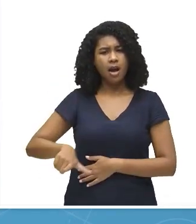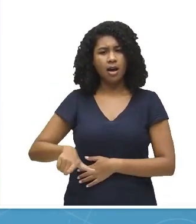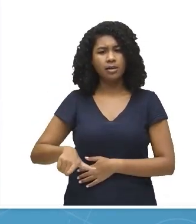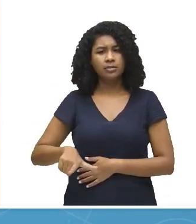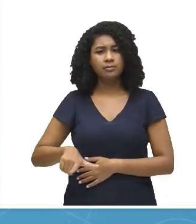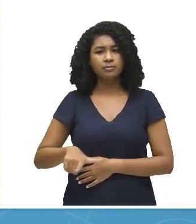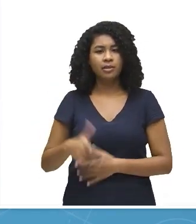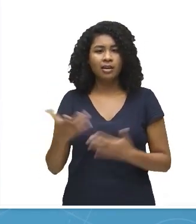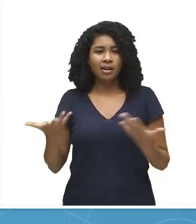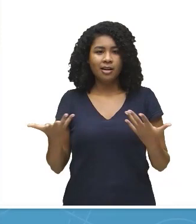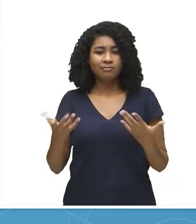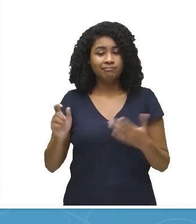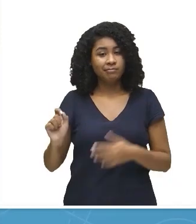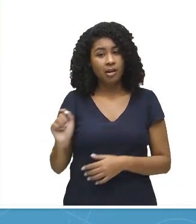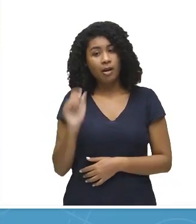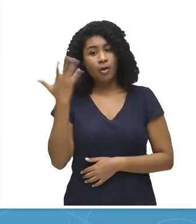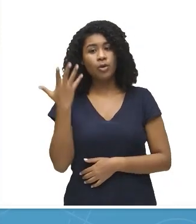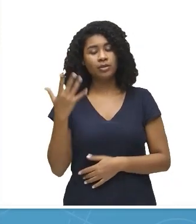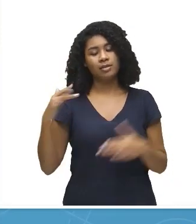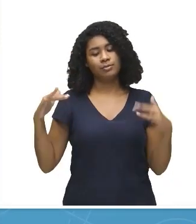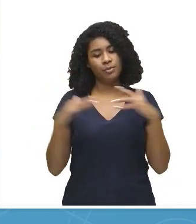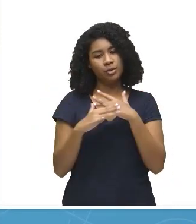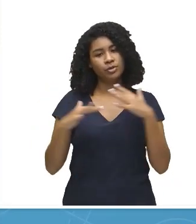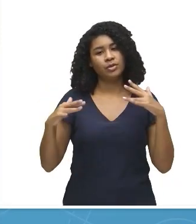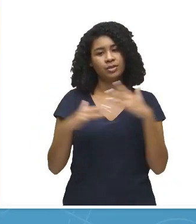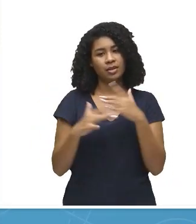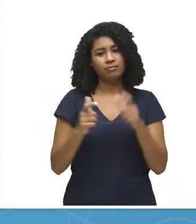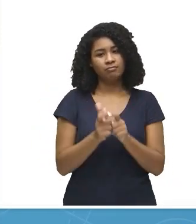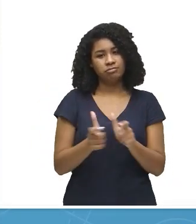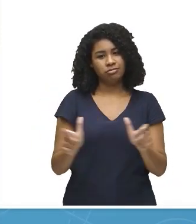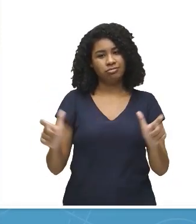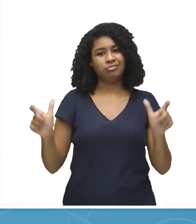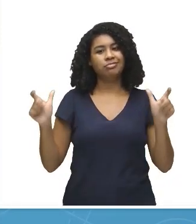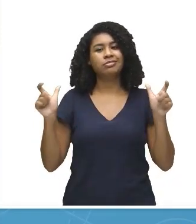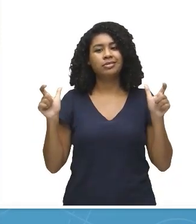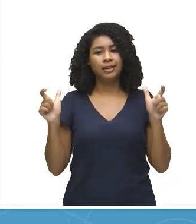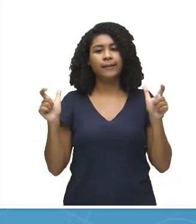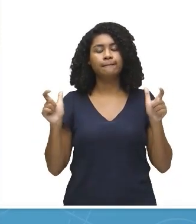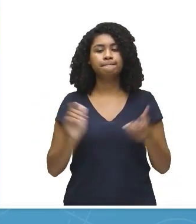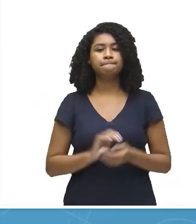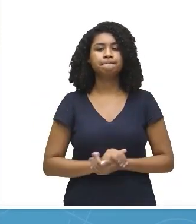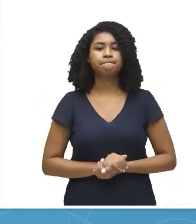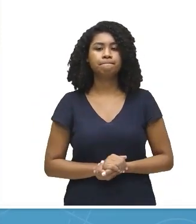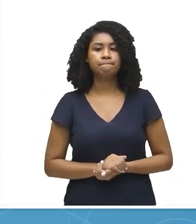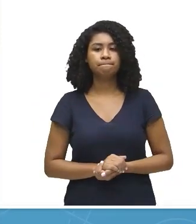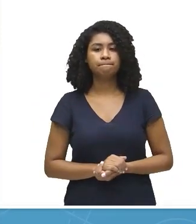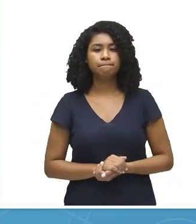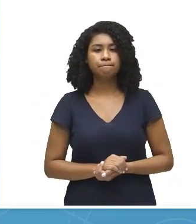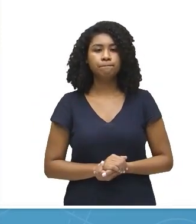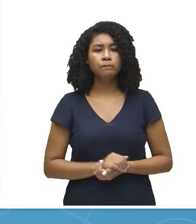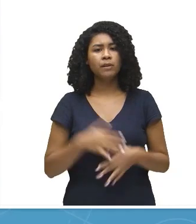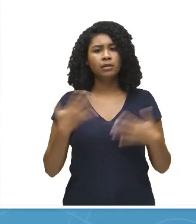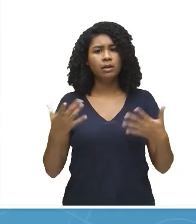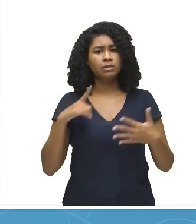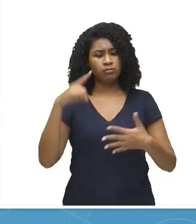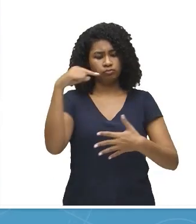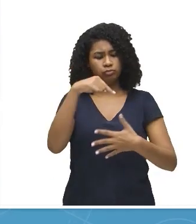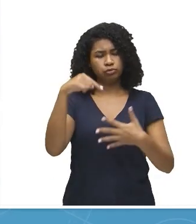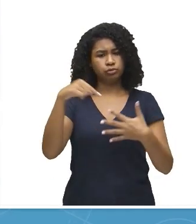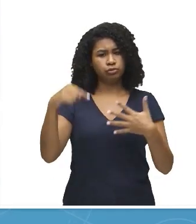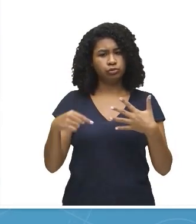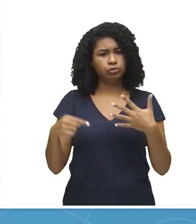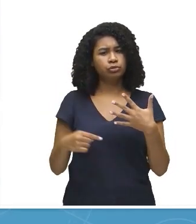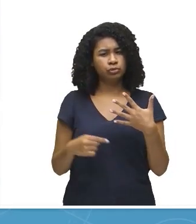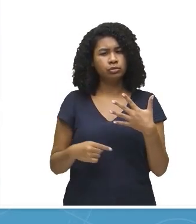que acabam ocasionando também a violência, entre outras situações. Então, esses foram alguns dos